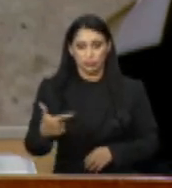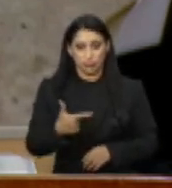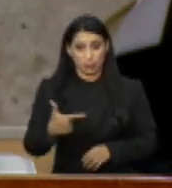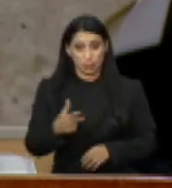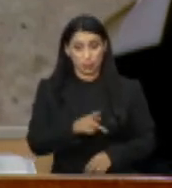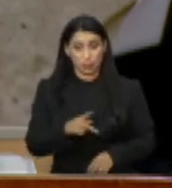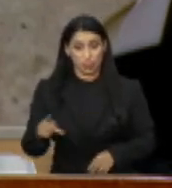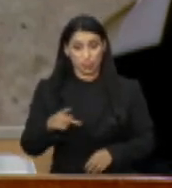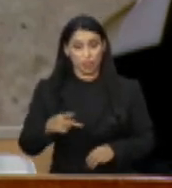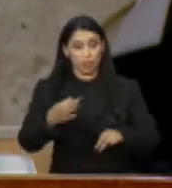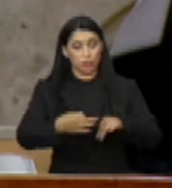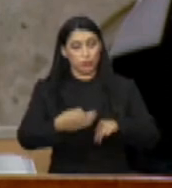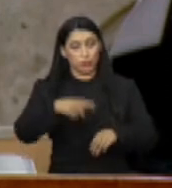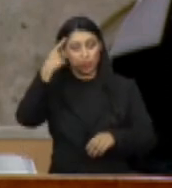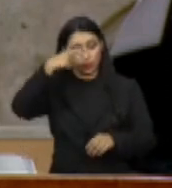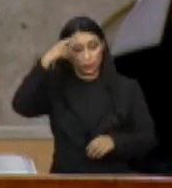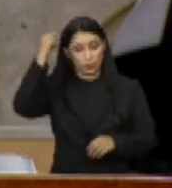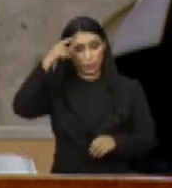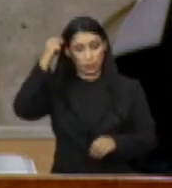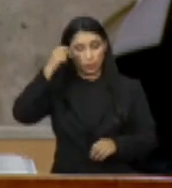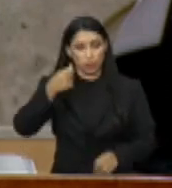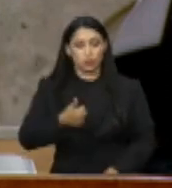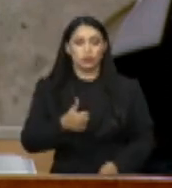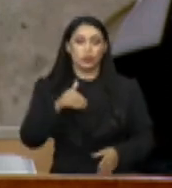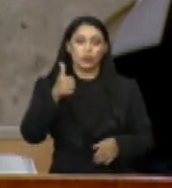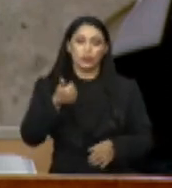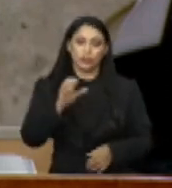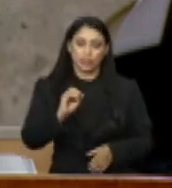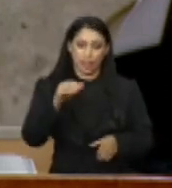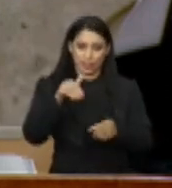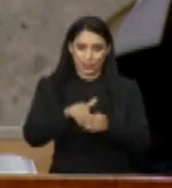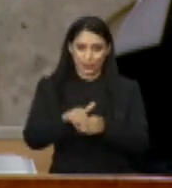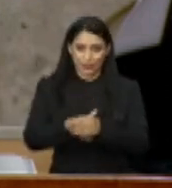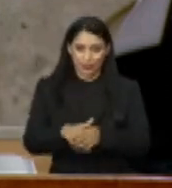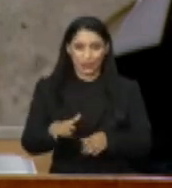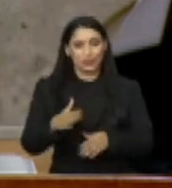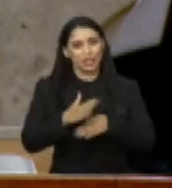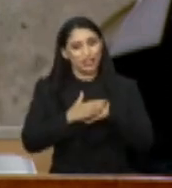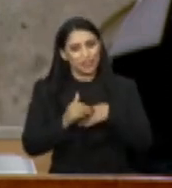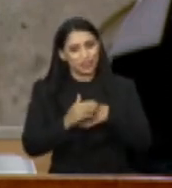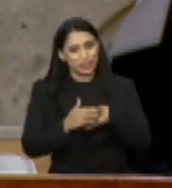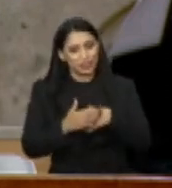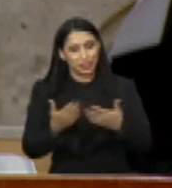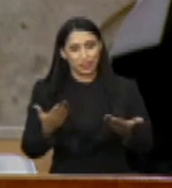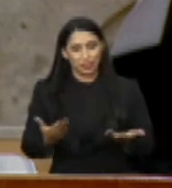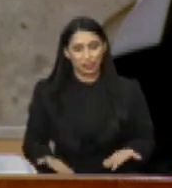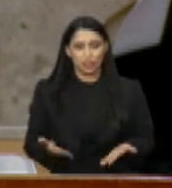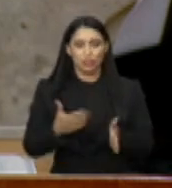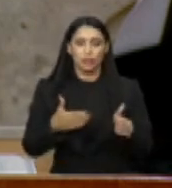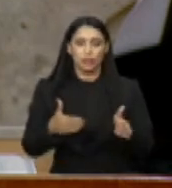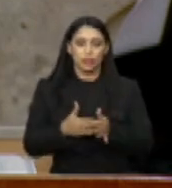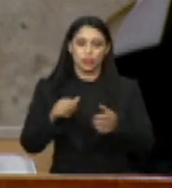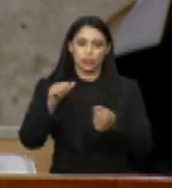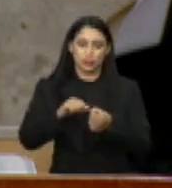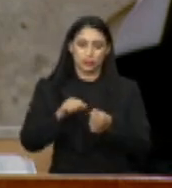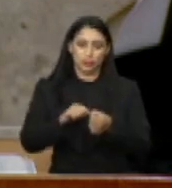o ministro Roberto Barroso, com os 10 votos e a gentileza que cada um dos senhores fizeram em relação